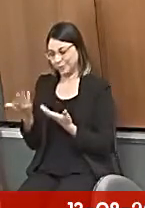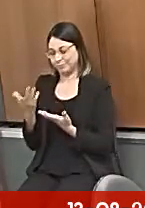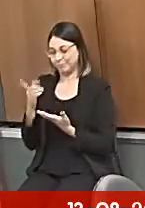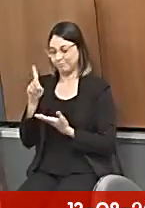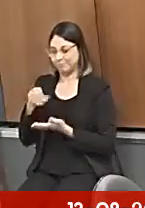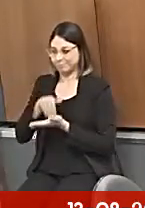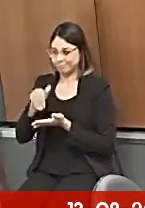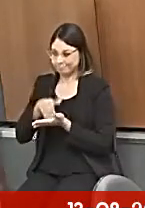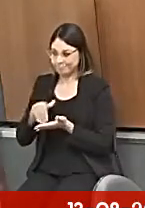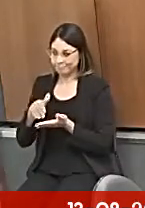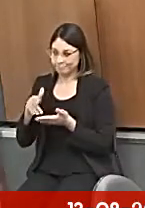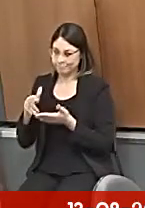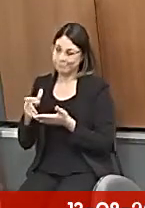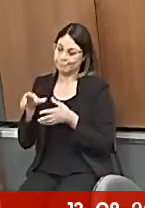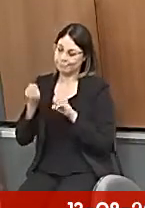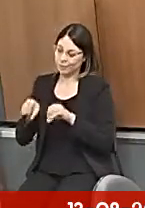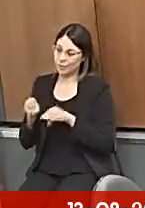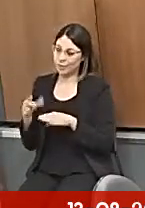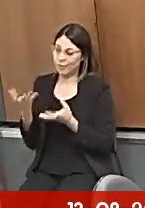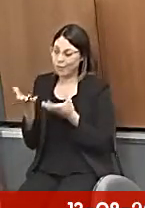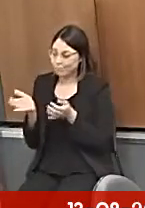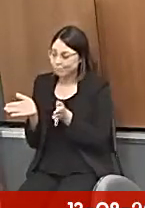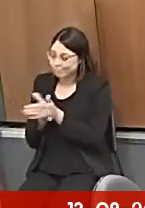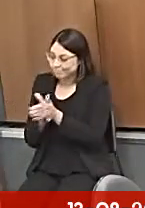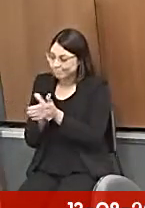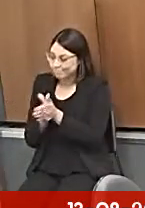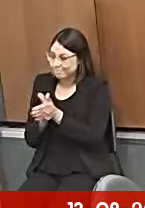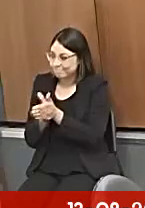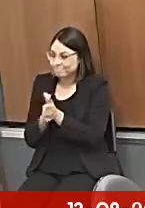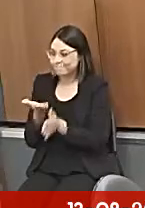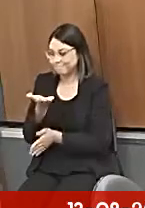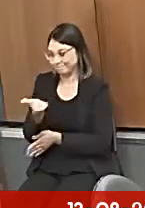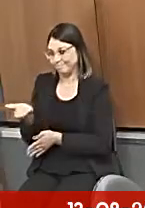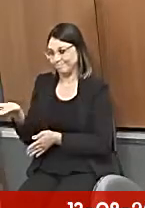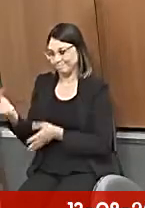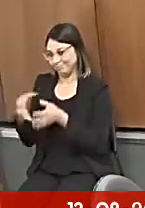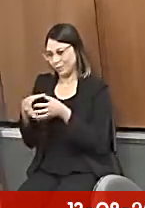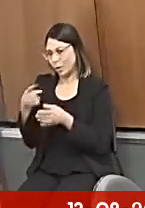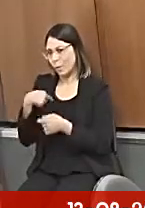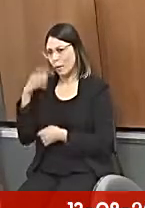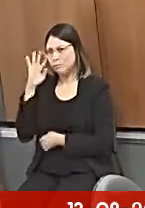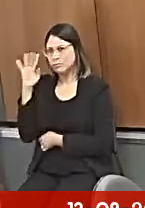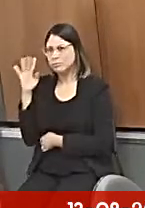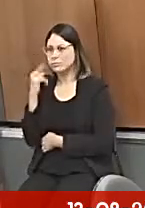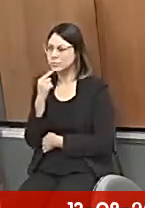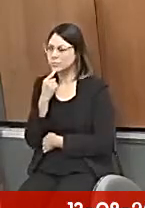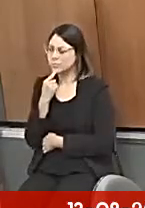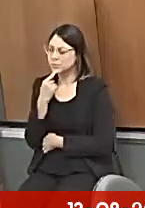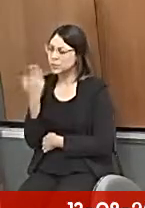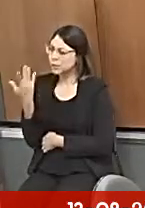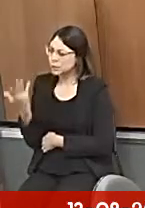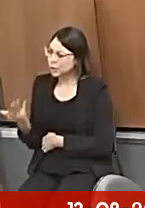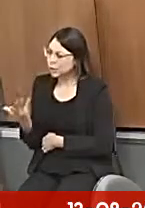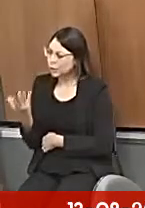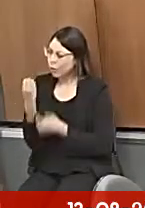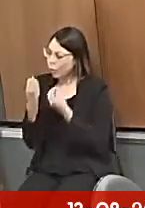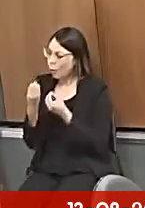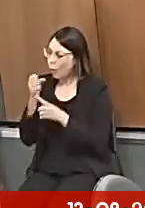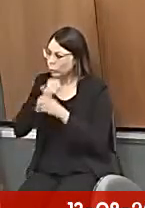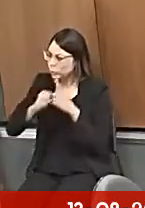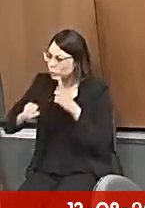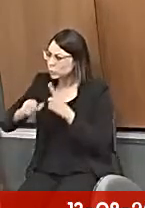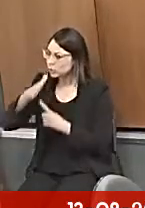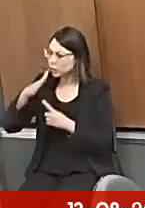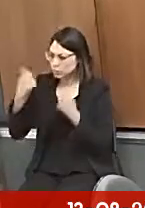educação eu quero parabenizar esse grupo porque eu fico pensando o deputado a sociedade precisa